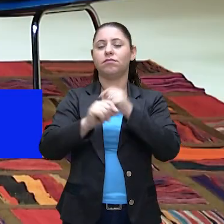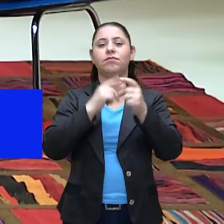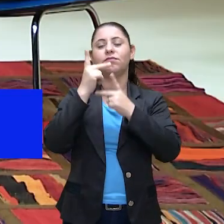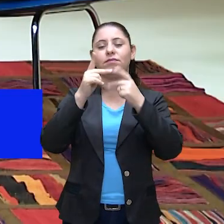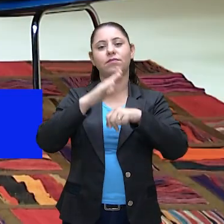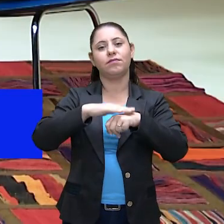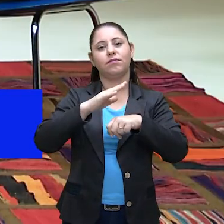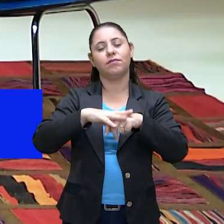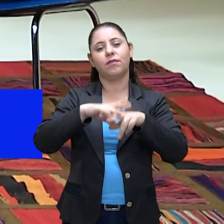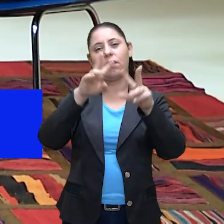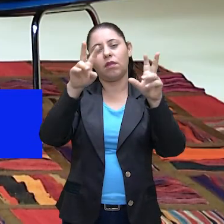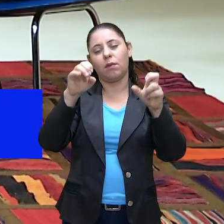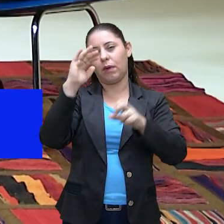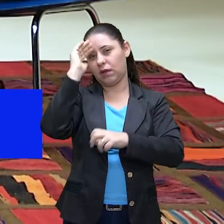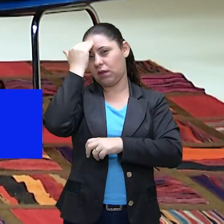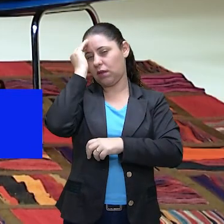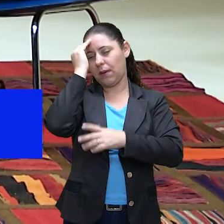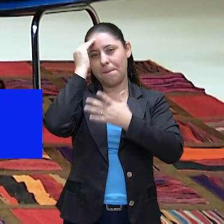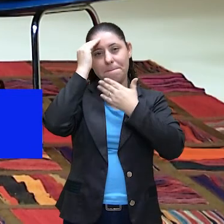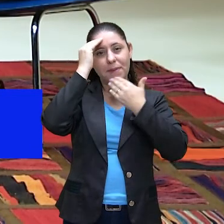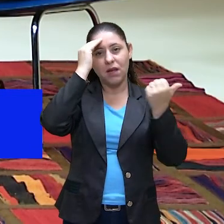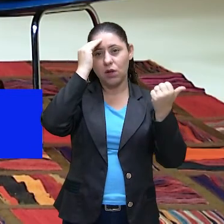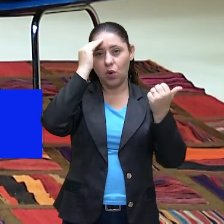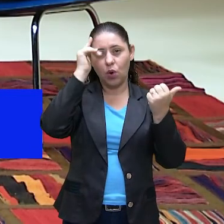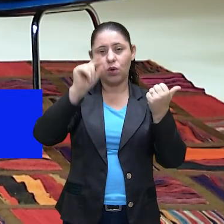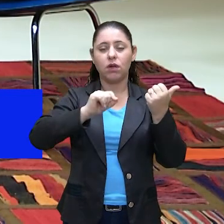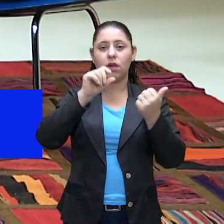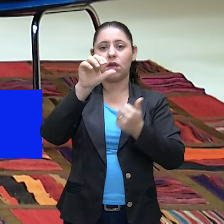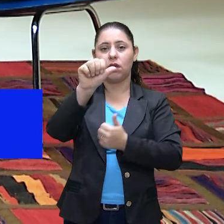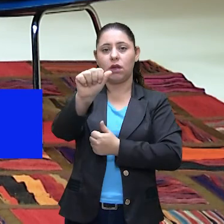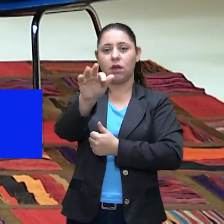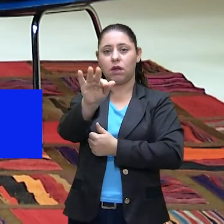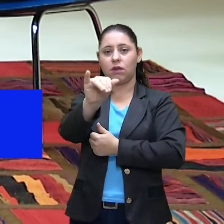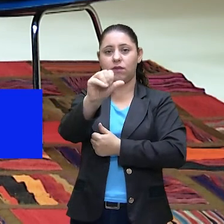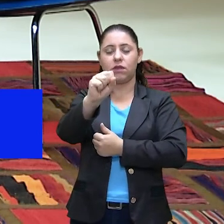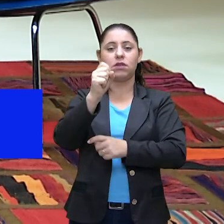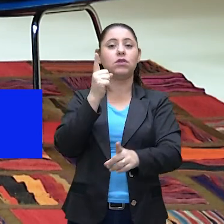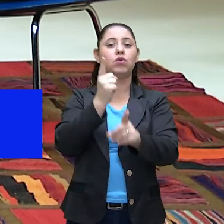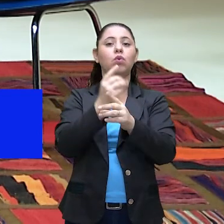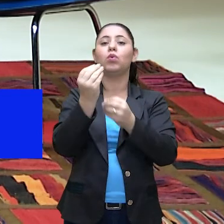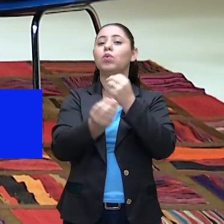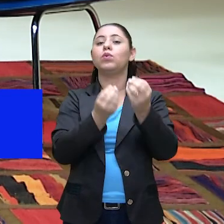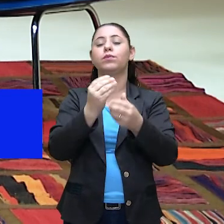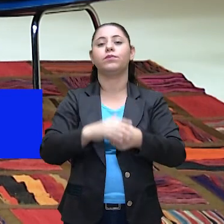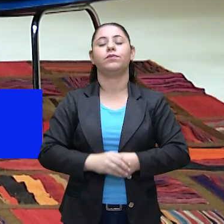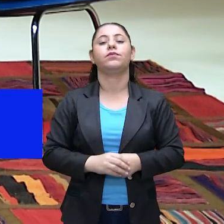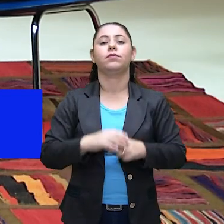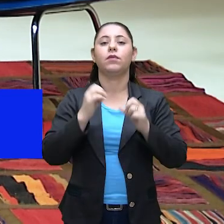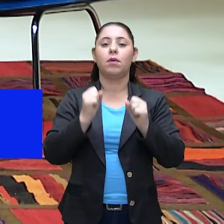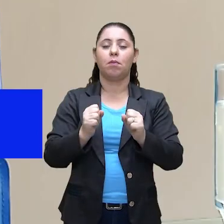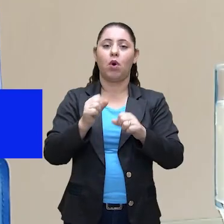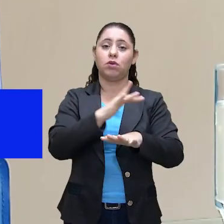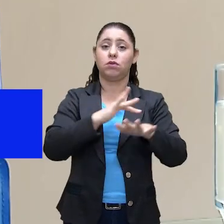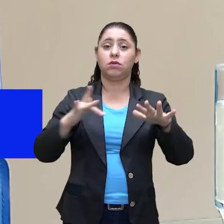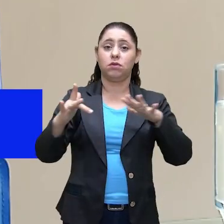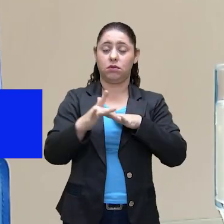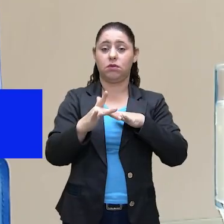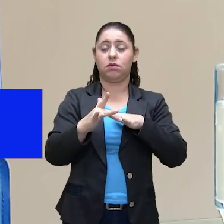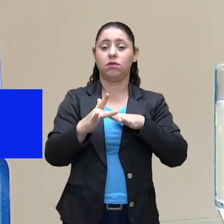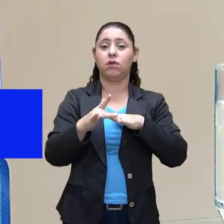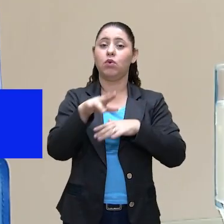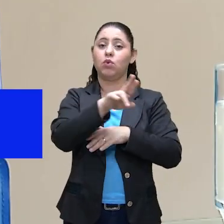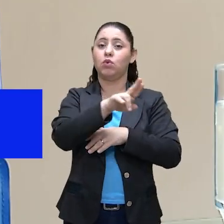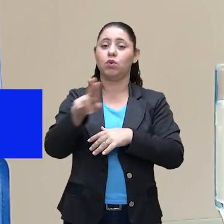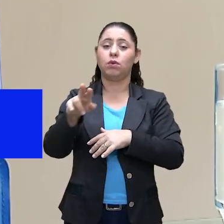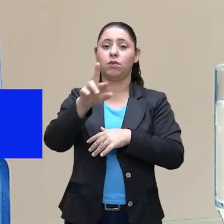todos. Doutor, quem quiser falar um pouquinho mais sobre esse assunto, entender sobre a afasia, como pode te encontrar? Pode me